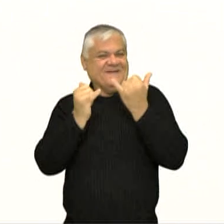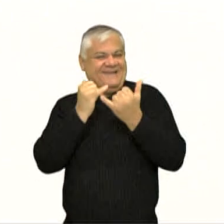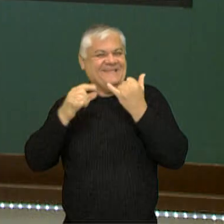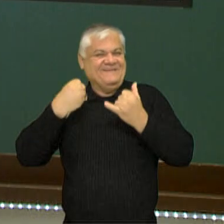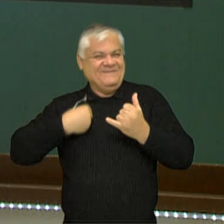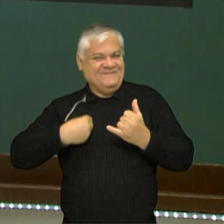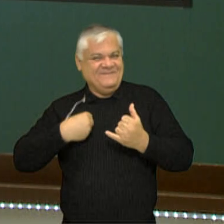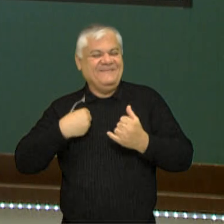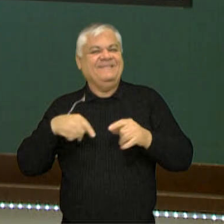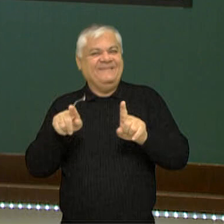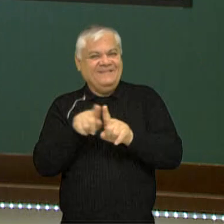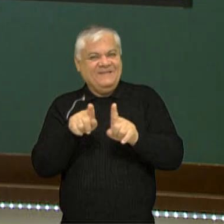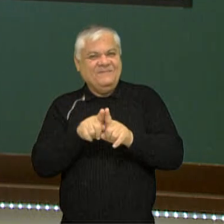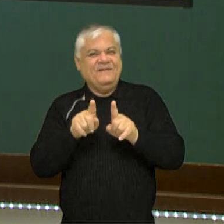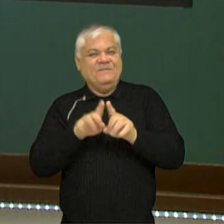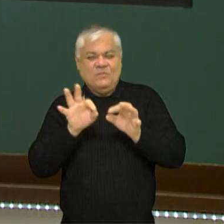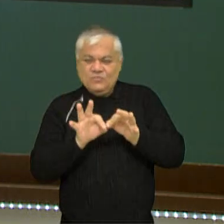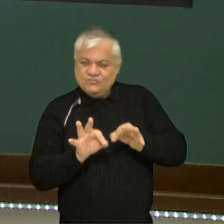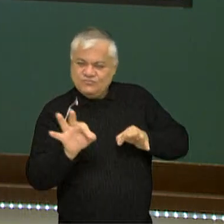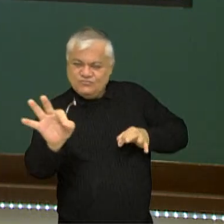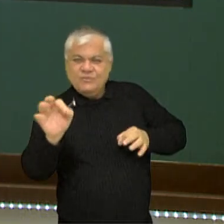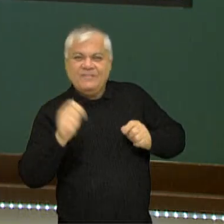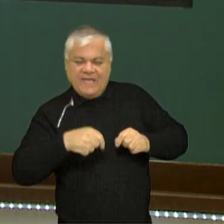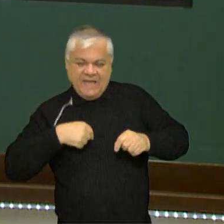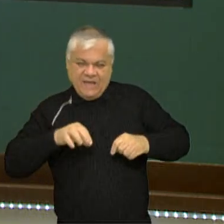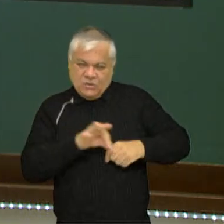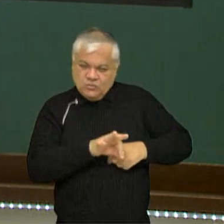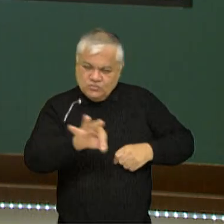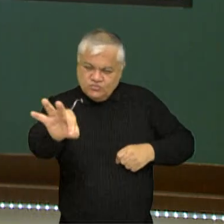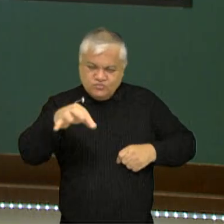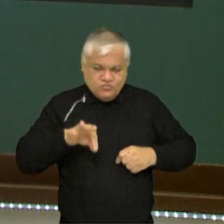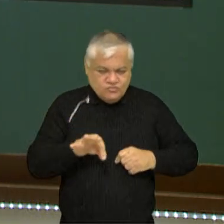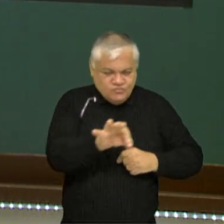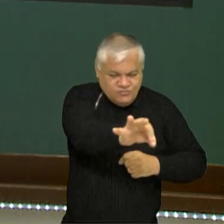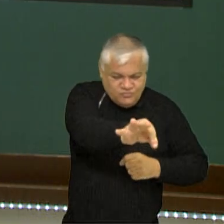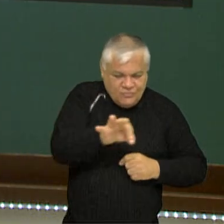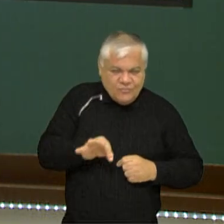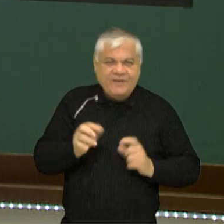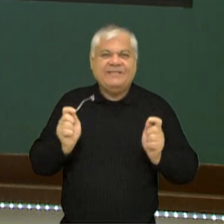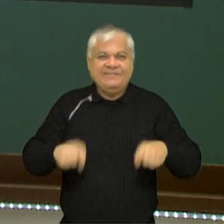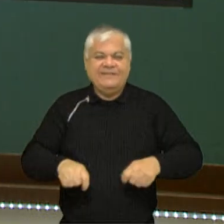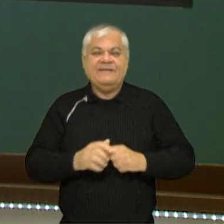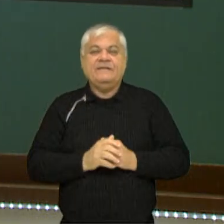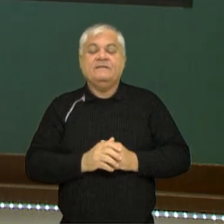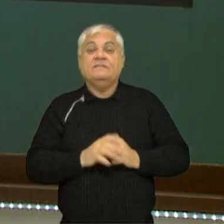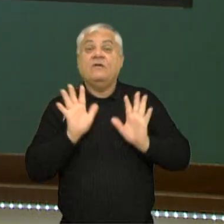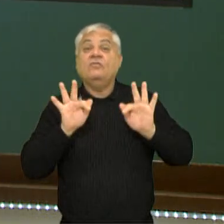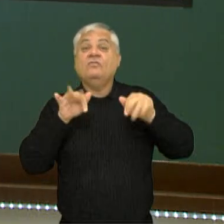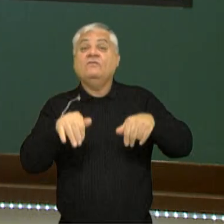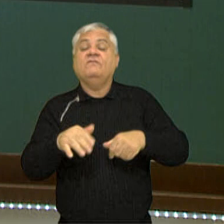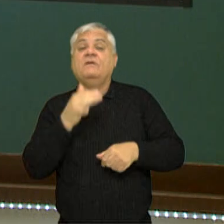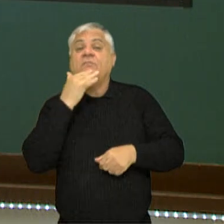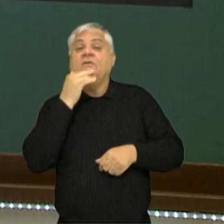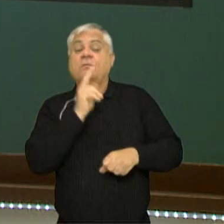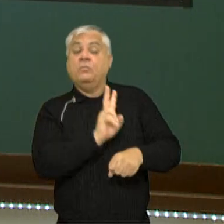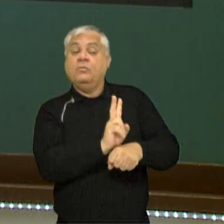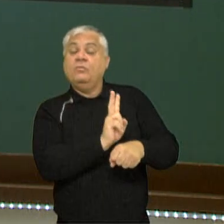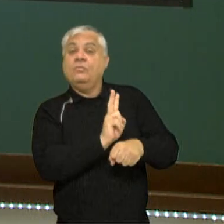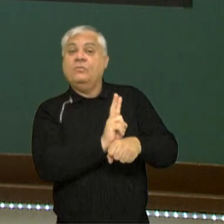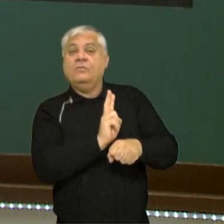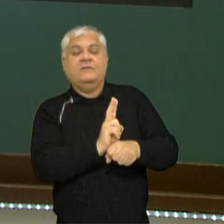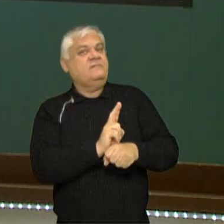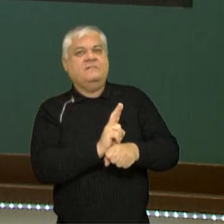as mais afastadas regiões do tabuleiro. Então, nessa fase de final do jogo, não adianta você deixar o seu rei